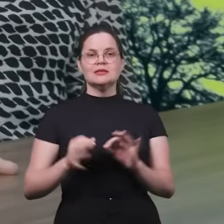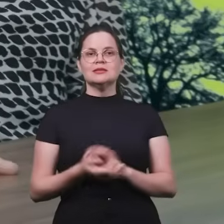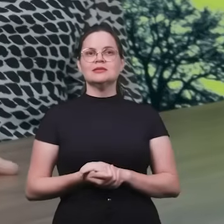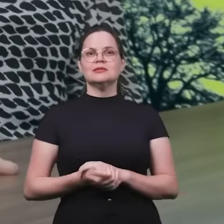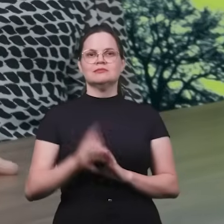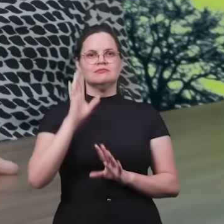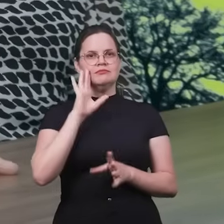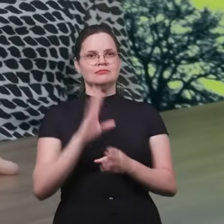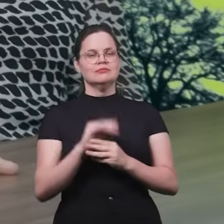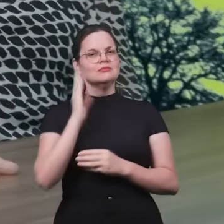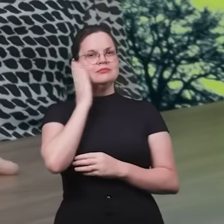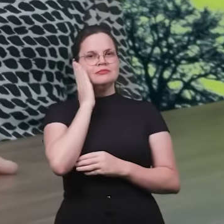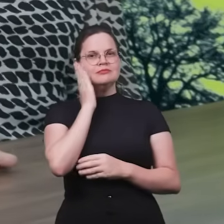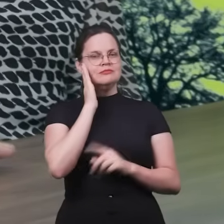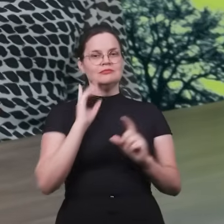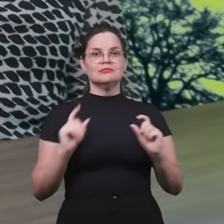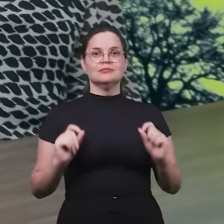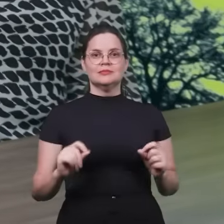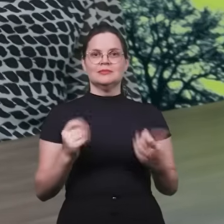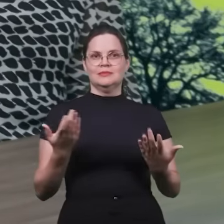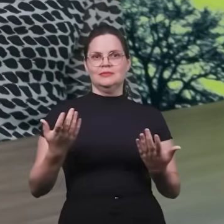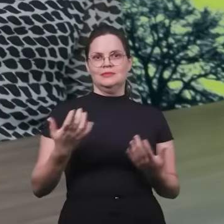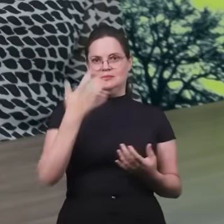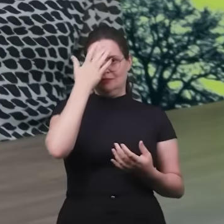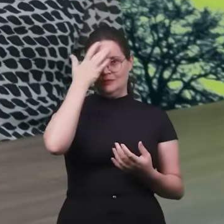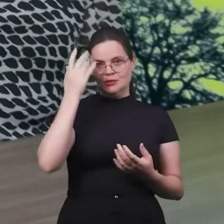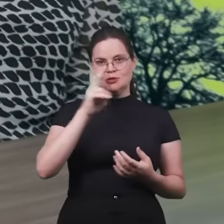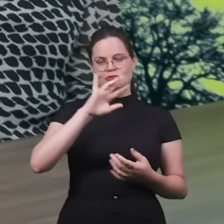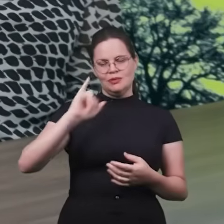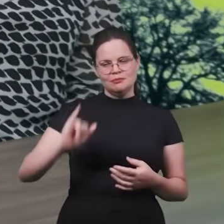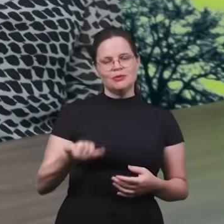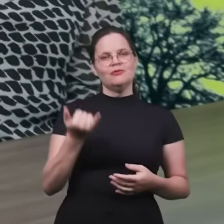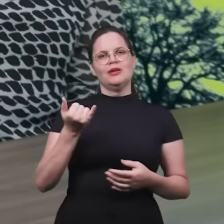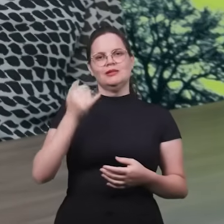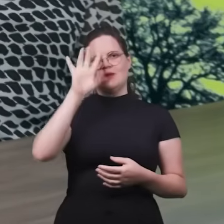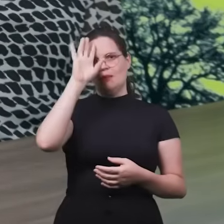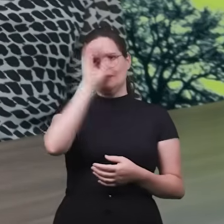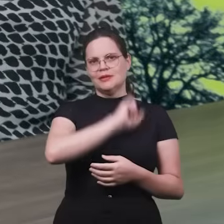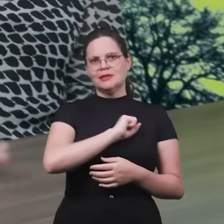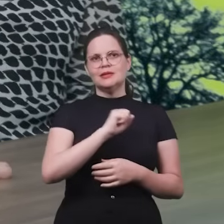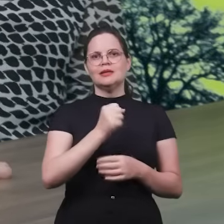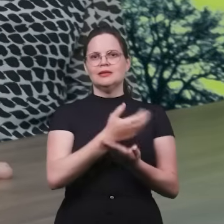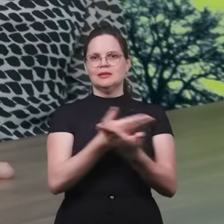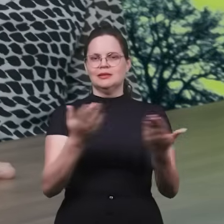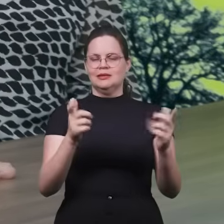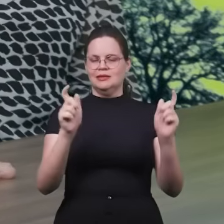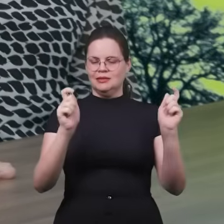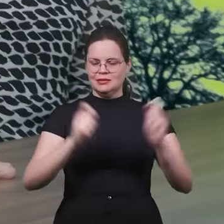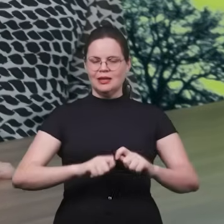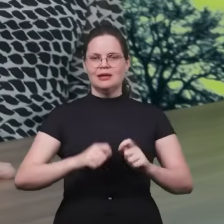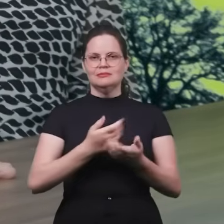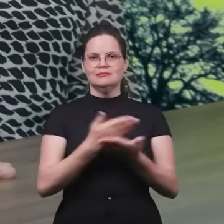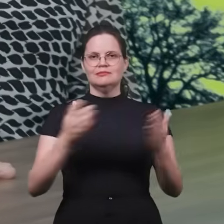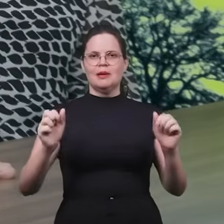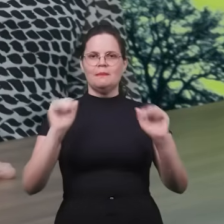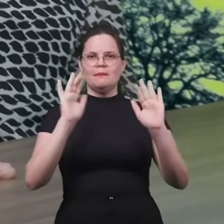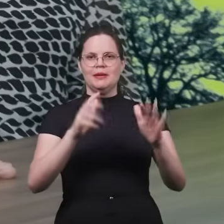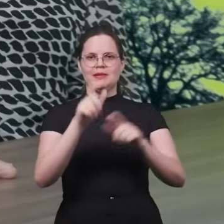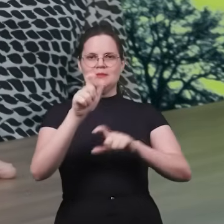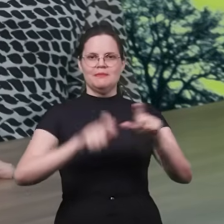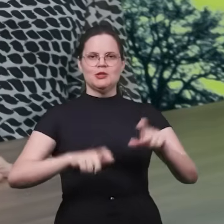E sabemos que alguém vai tirar proveito, né? Isso aqui que muitos possam tirar proveito